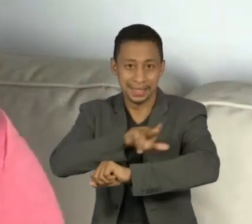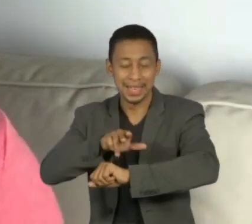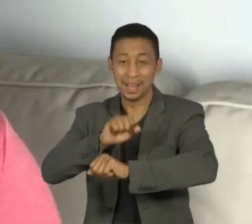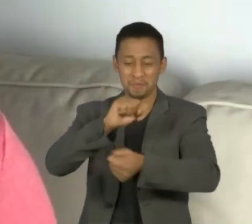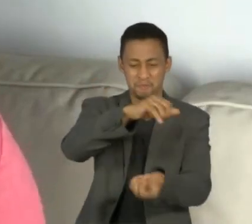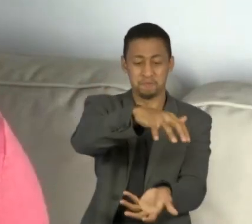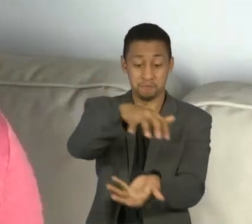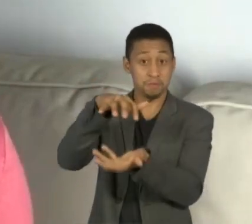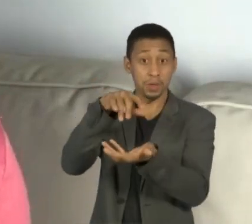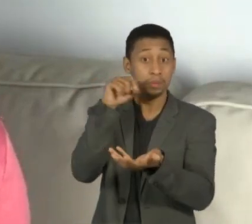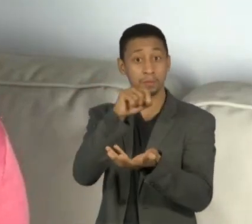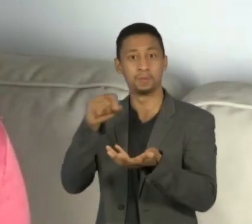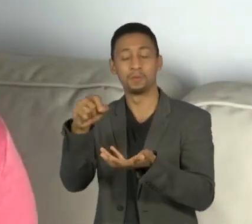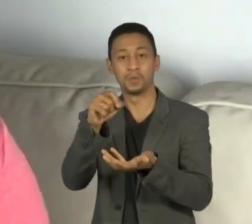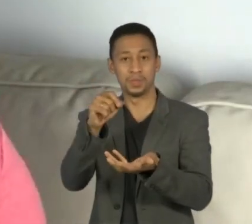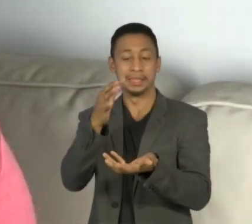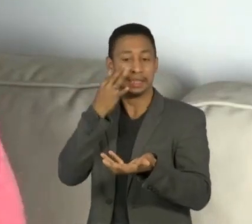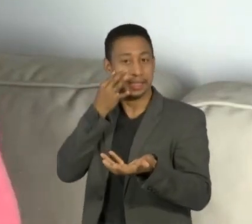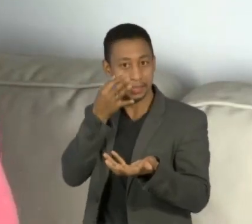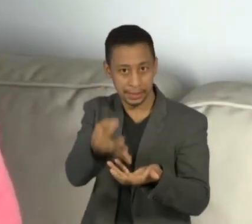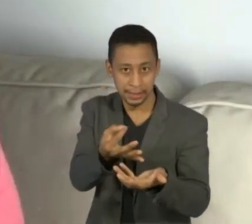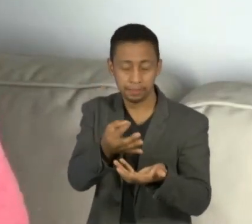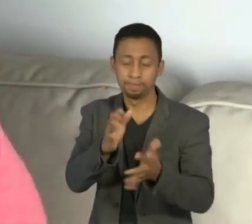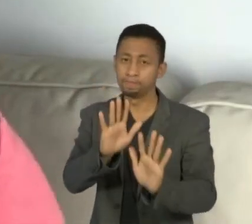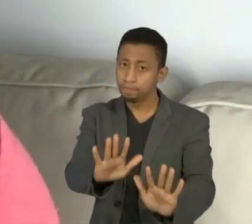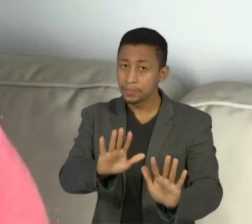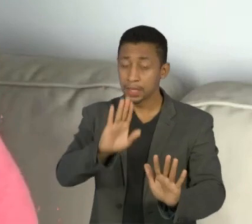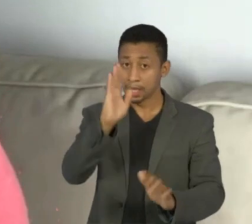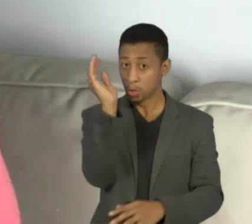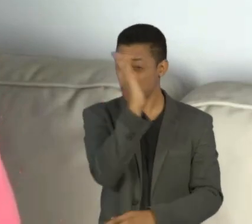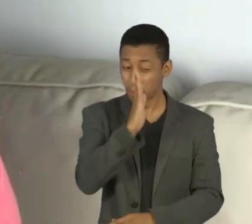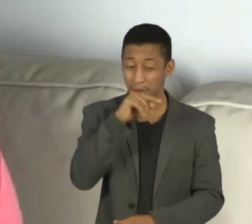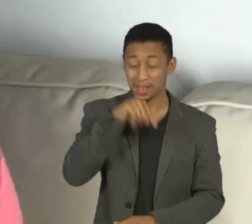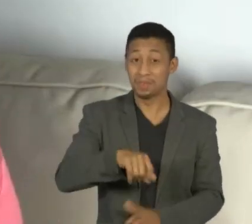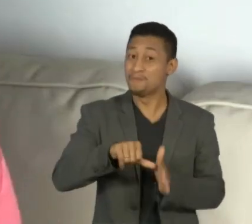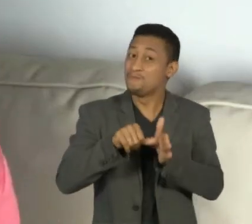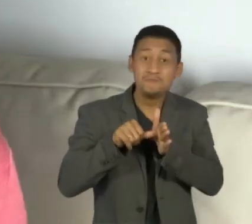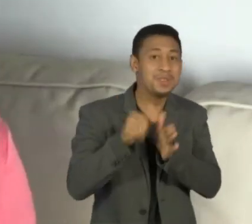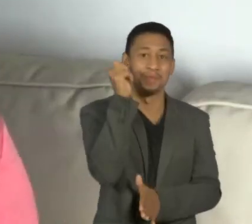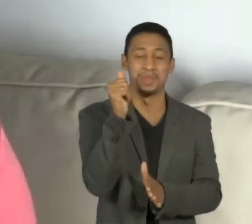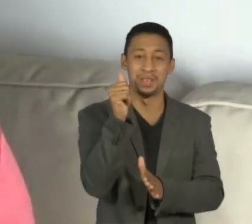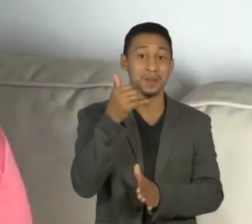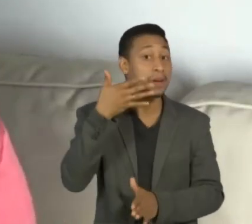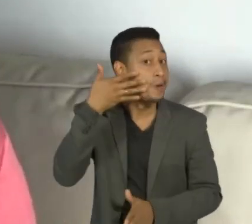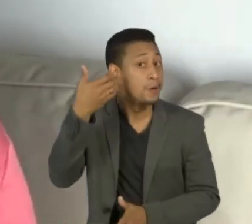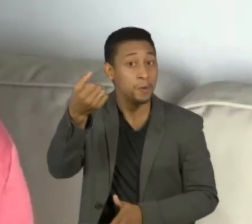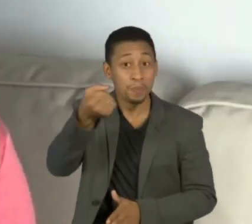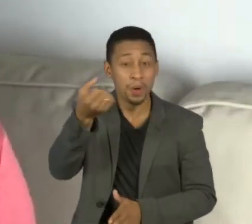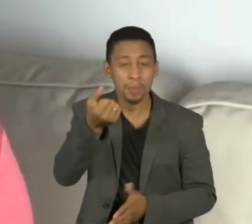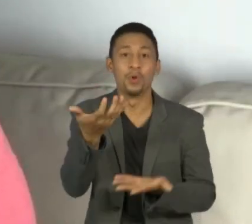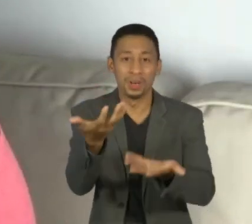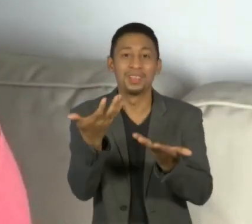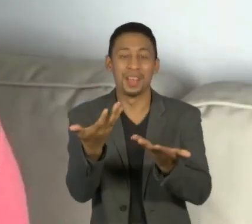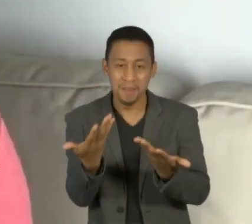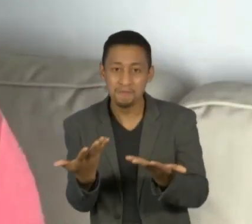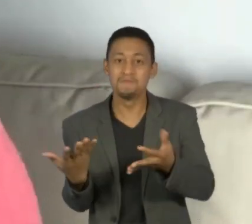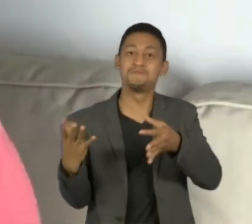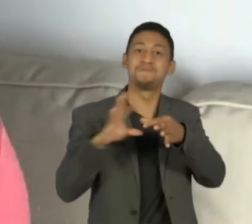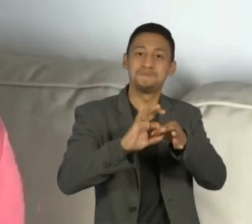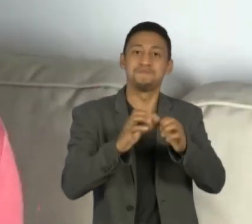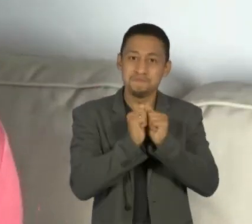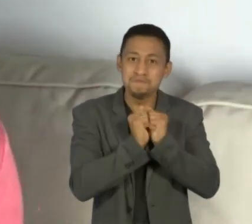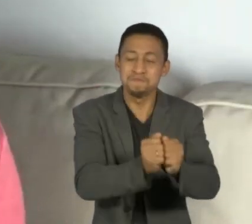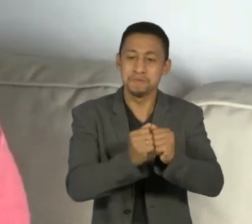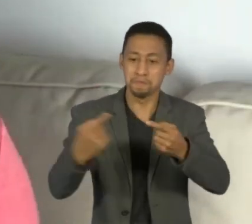Então, acredito que no Brasil é a primeira vez que os brancos estão querendo, de fato, fazer parte desse debate. Isso